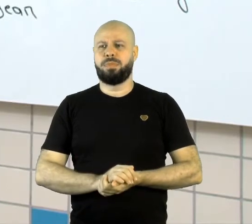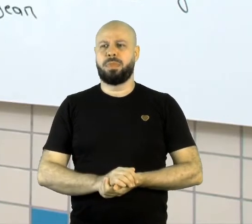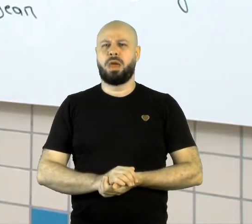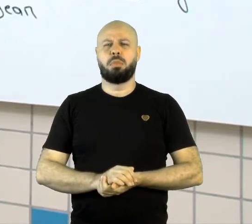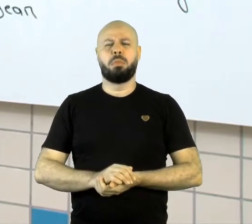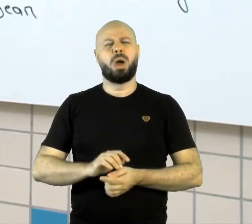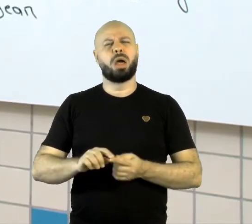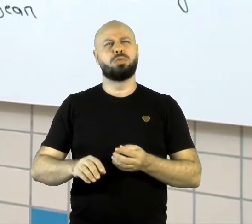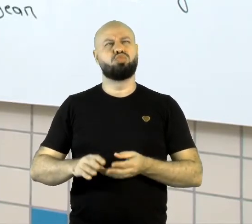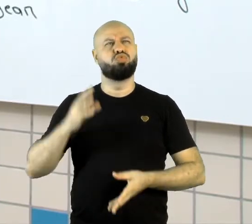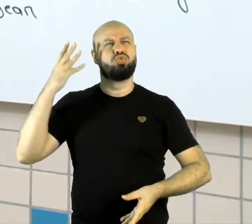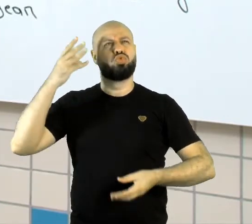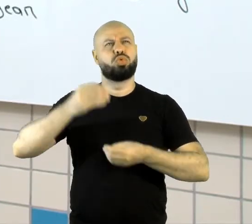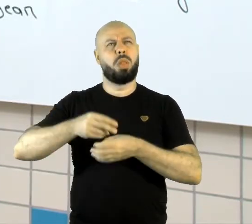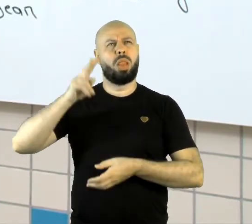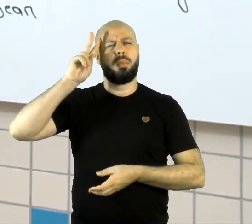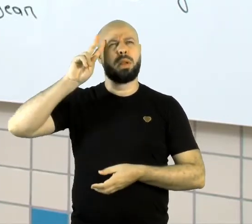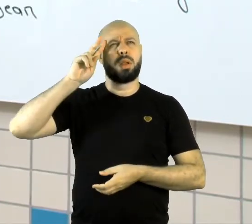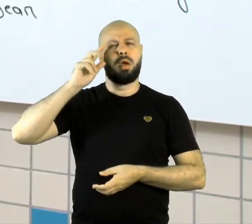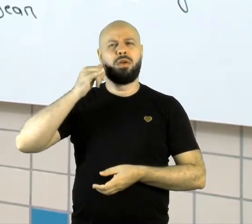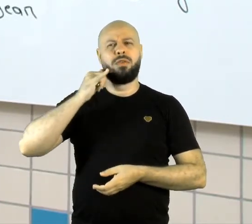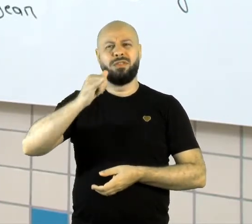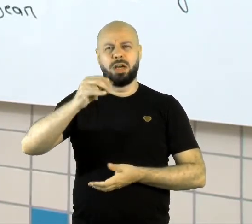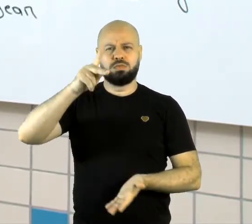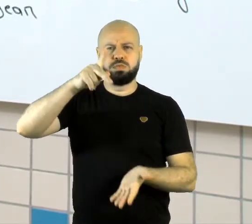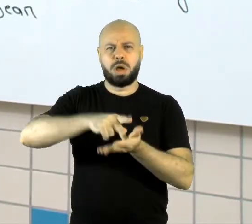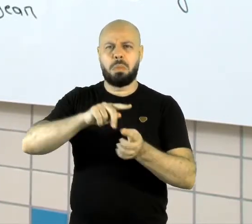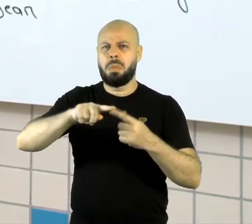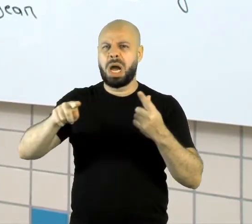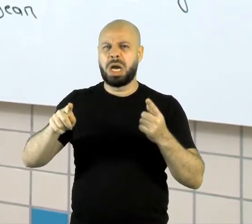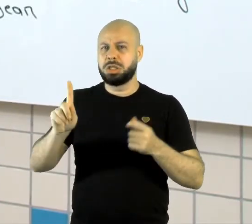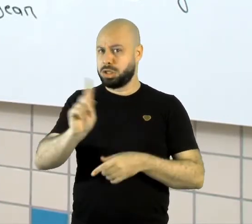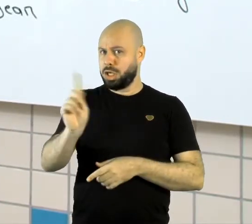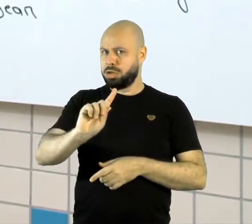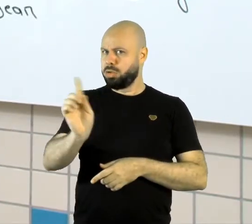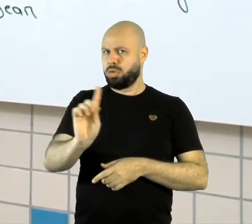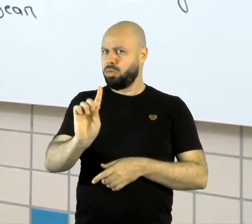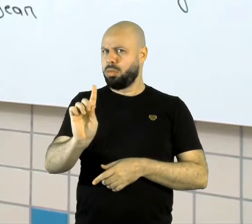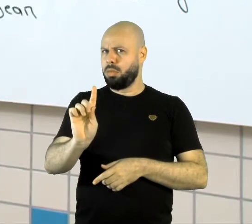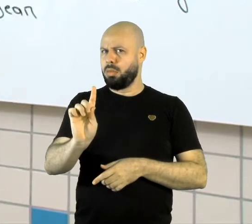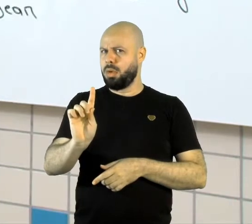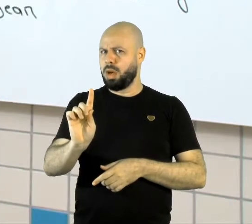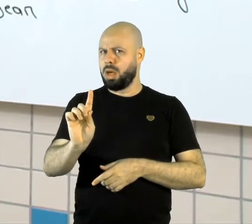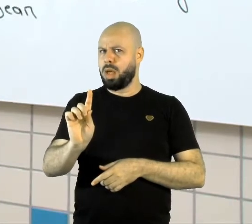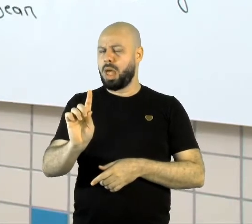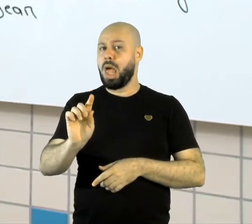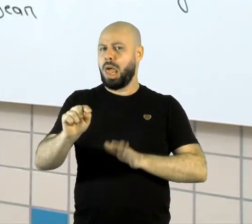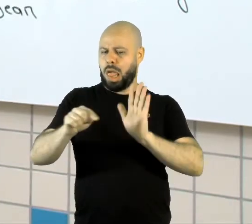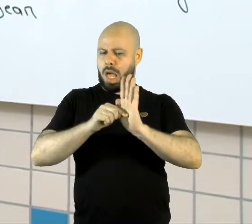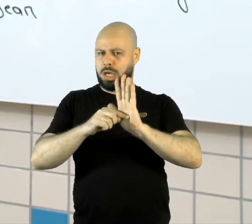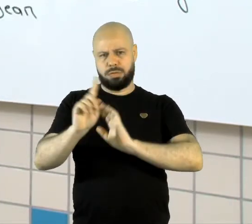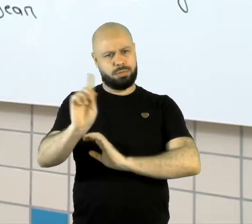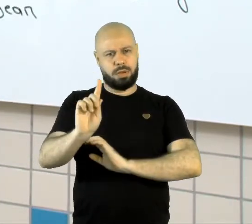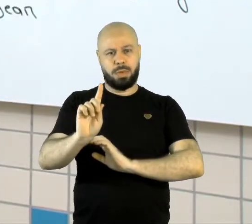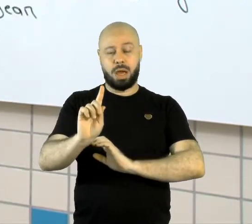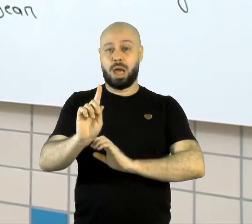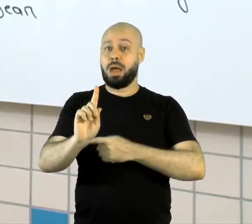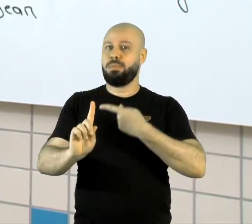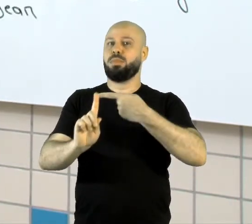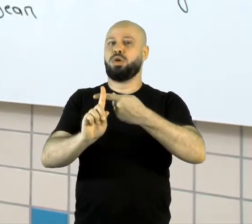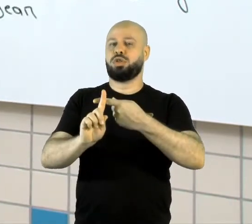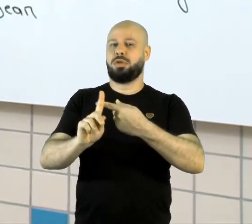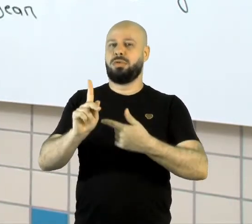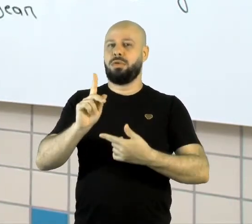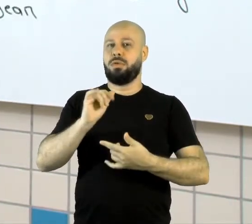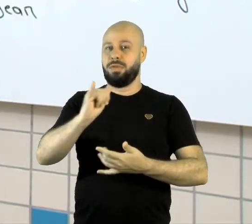aqui, eu estou afirmando e ela não está na negação. Será que vocês notaram isso? O que eu preciso fazer com ela de acordo com a